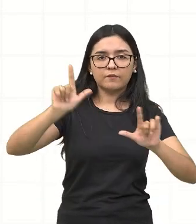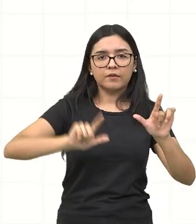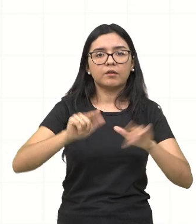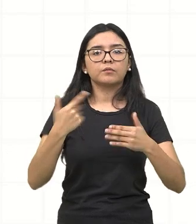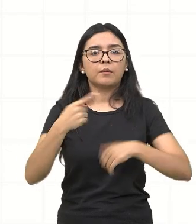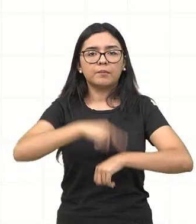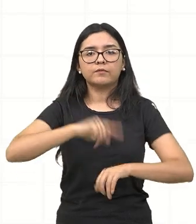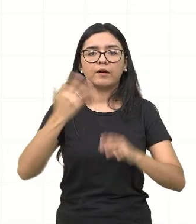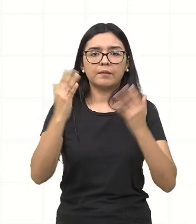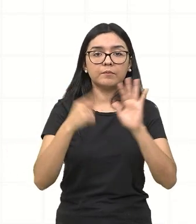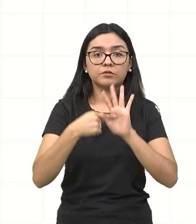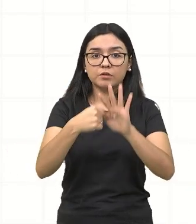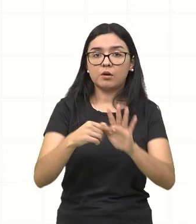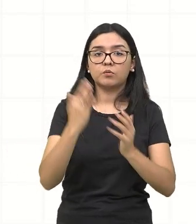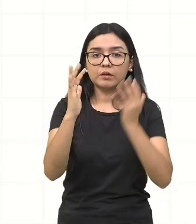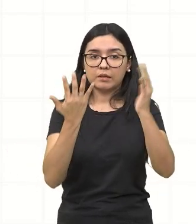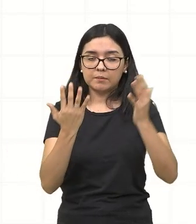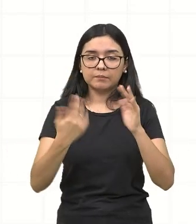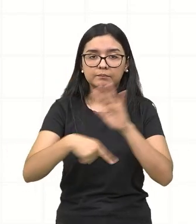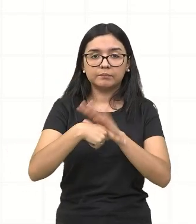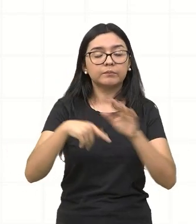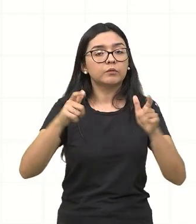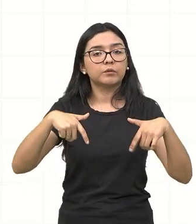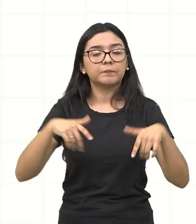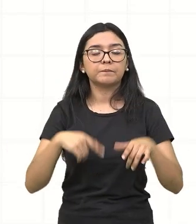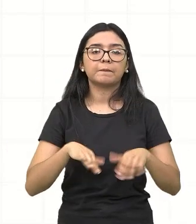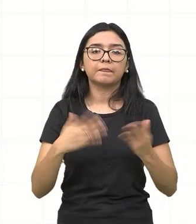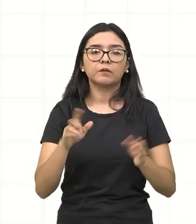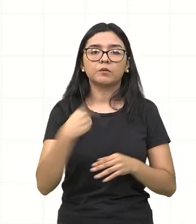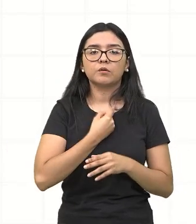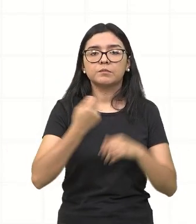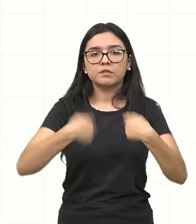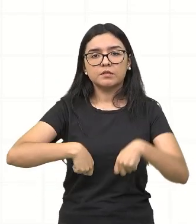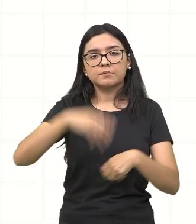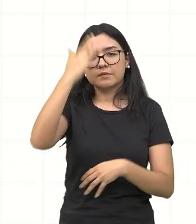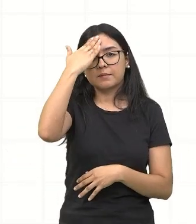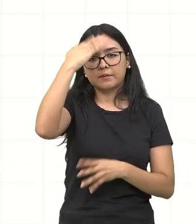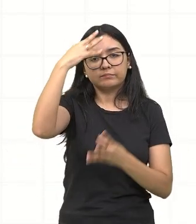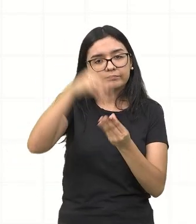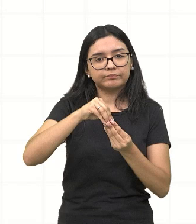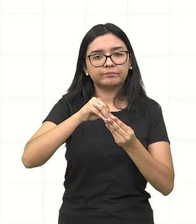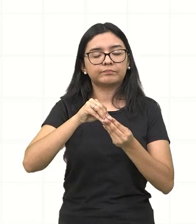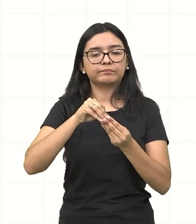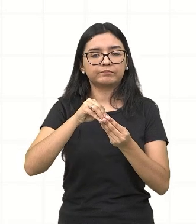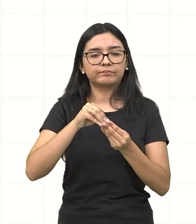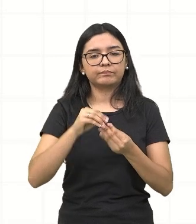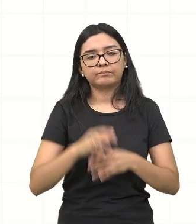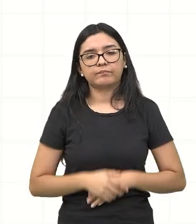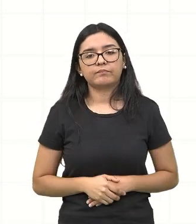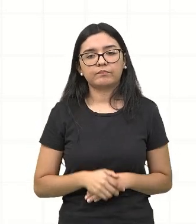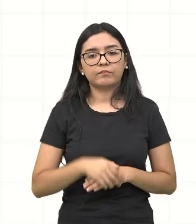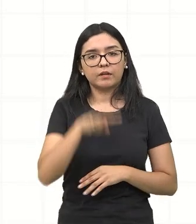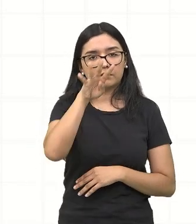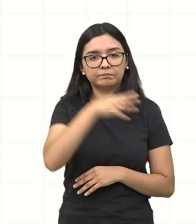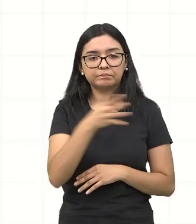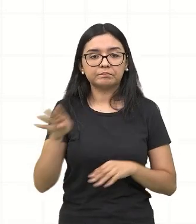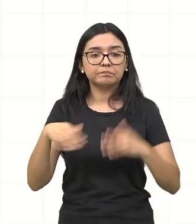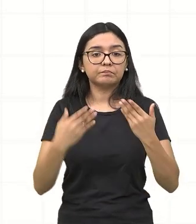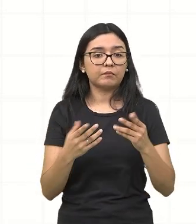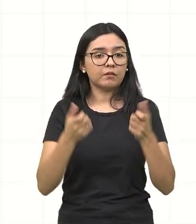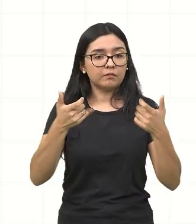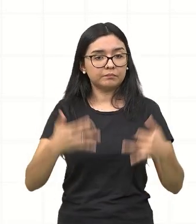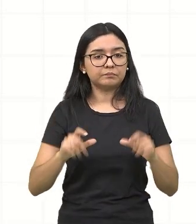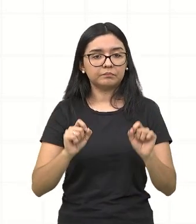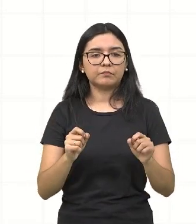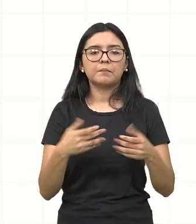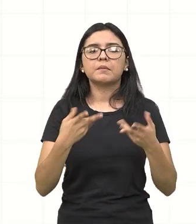tempo. Então temos que saber entender esse diagrama, tá legal? Então, dito isto, perceba que